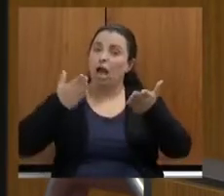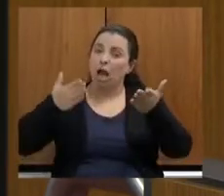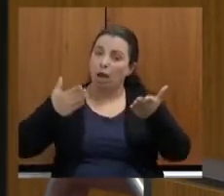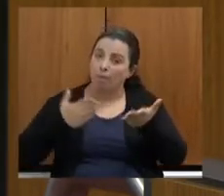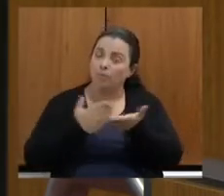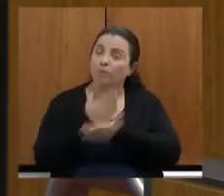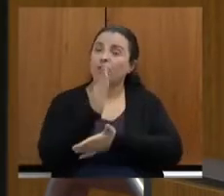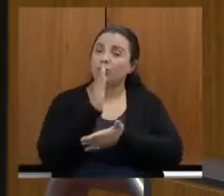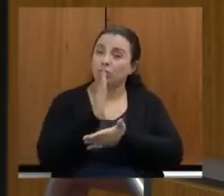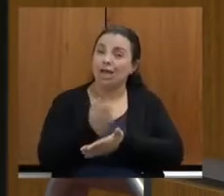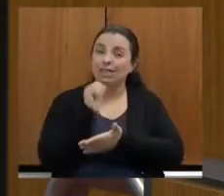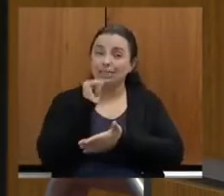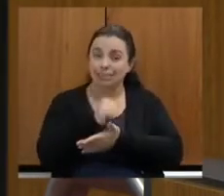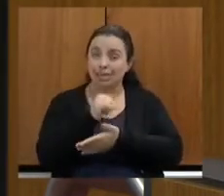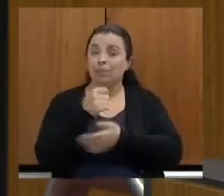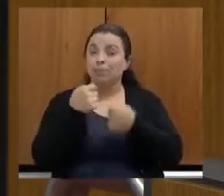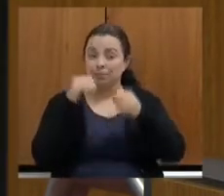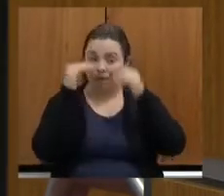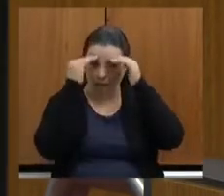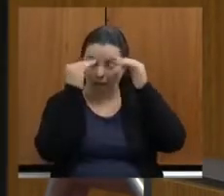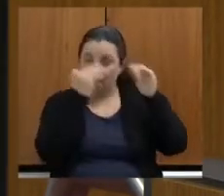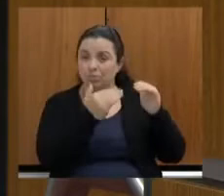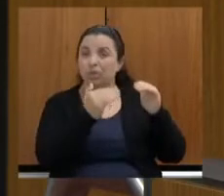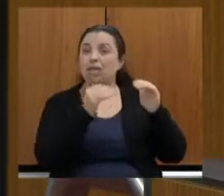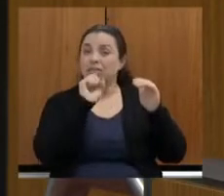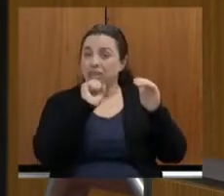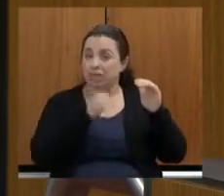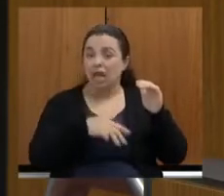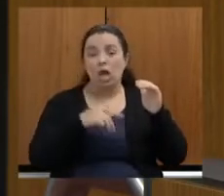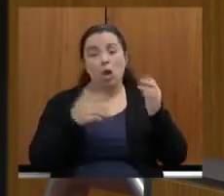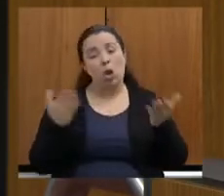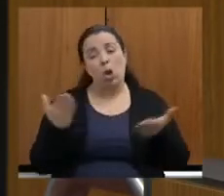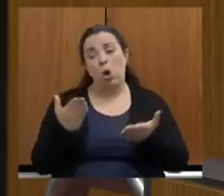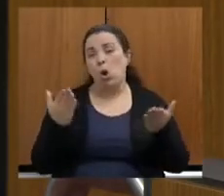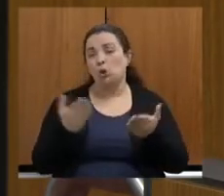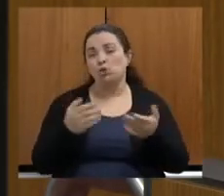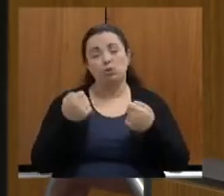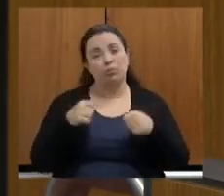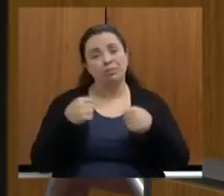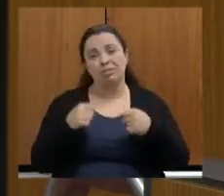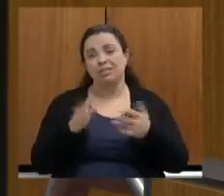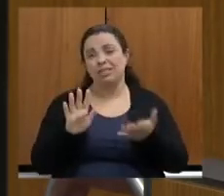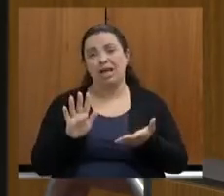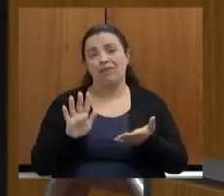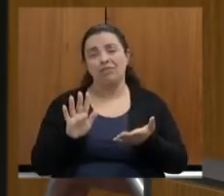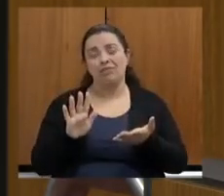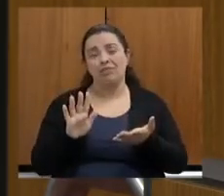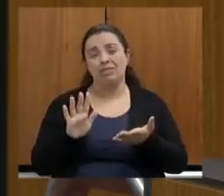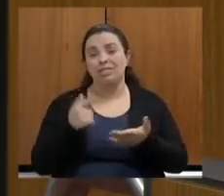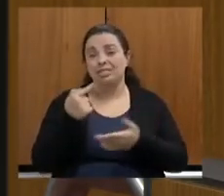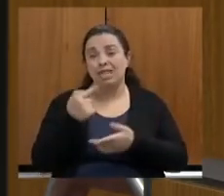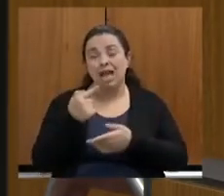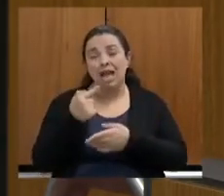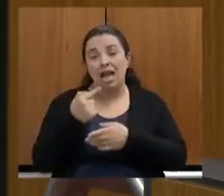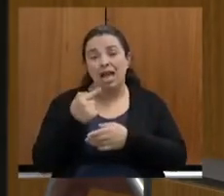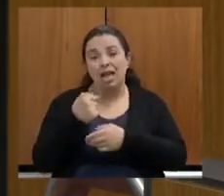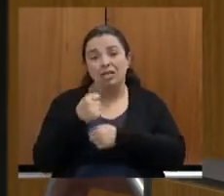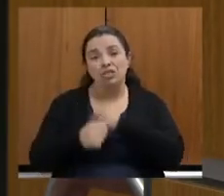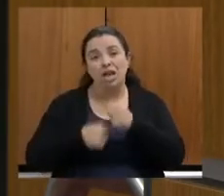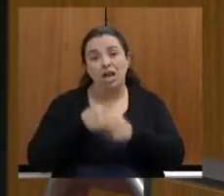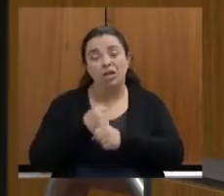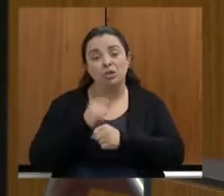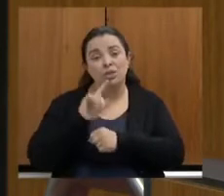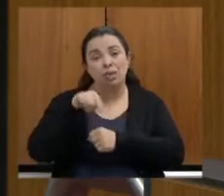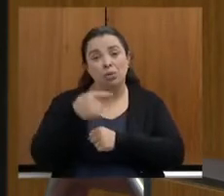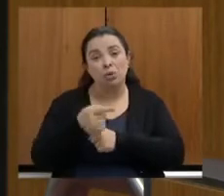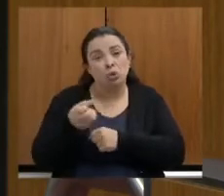tivesse sido respeitado e cumprido não estariam falando Ah depois de sete anos no novo acordo onde